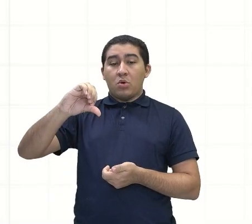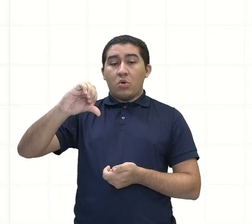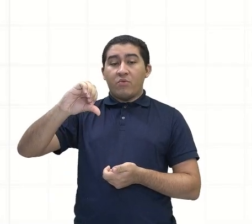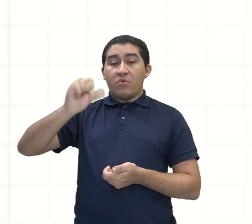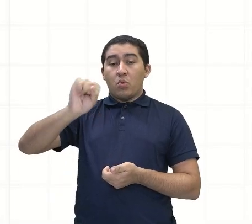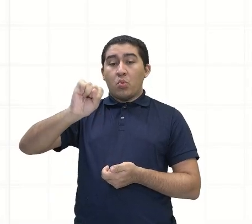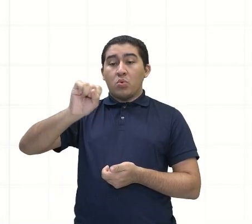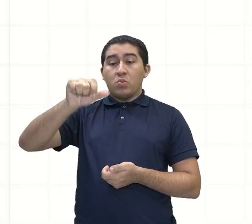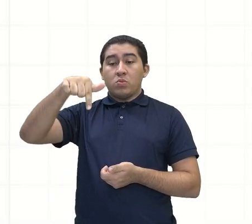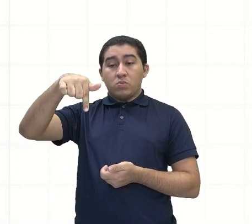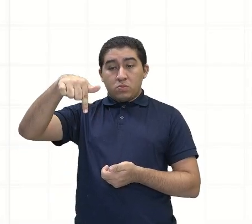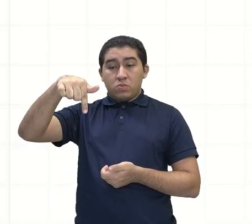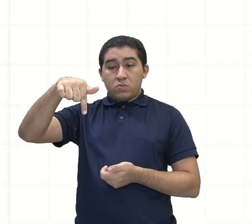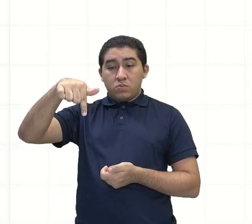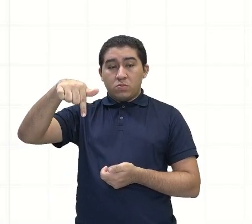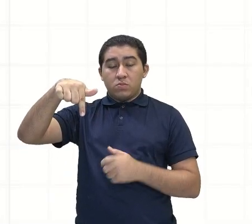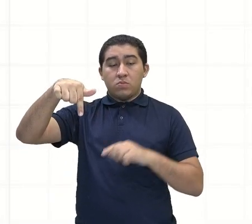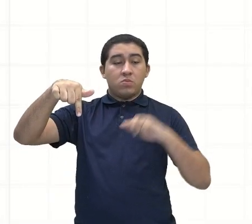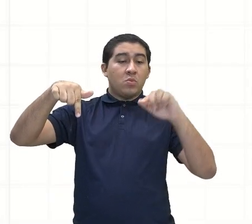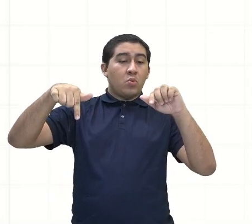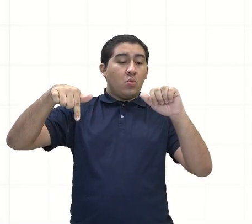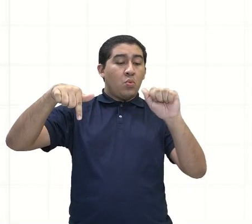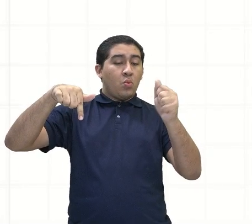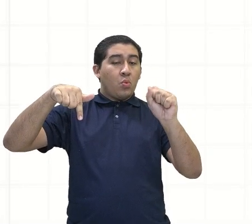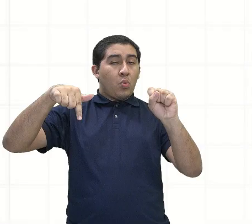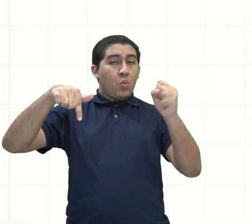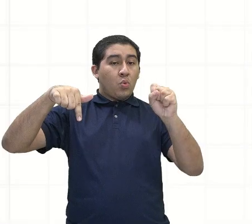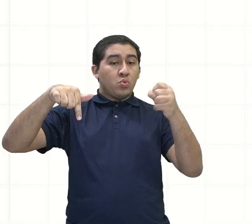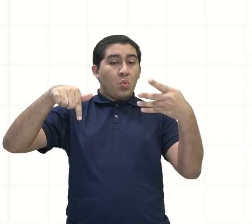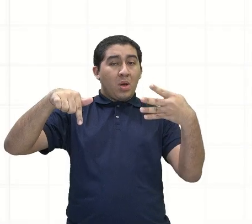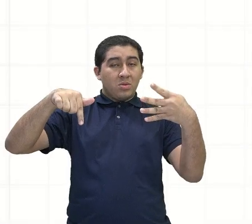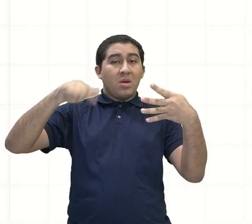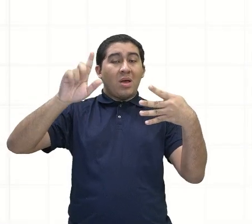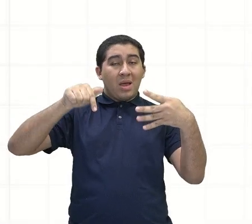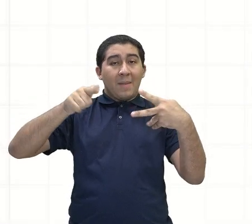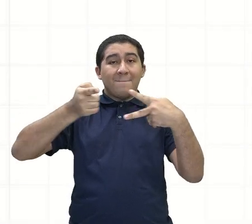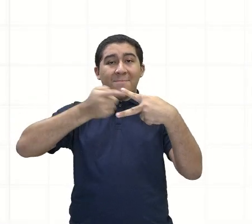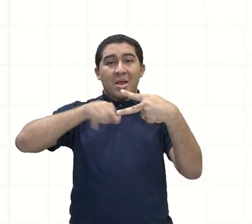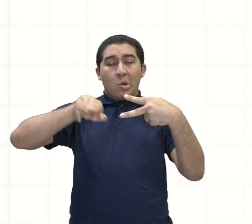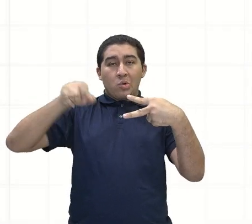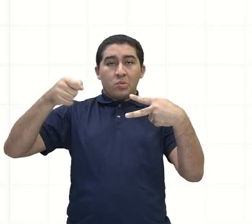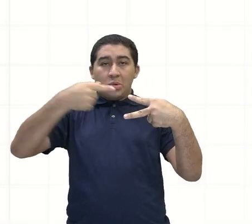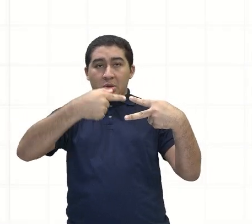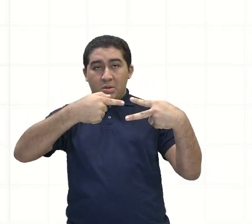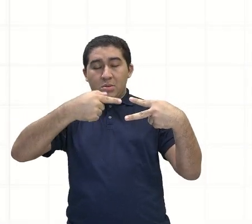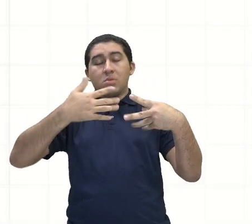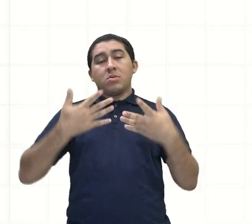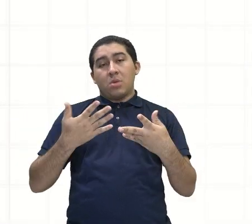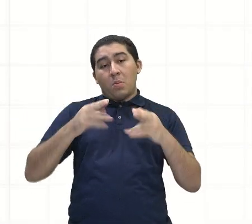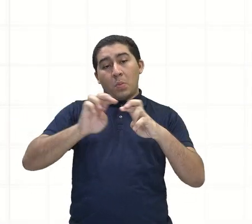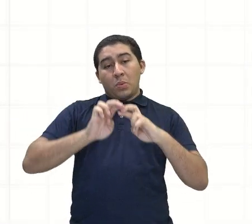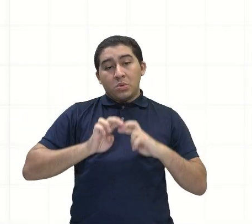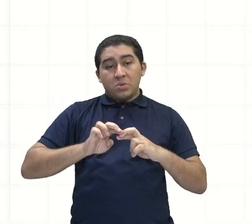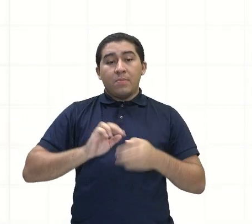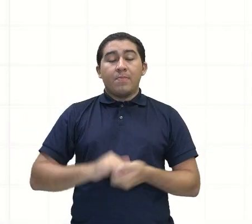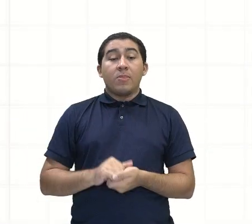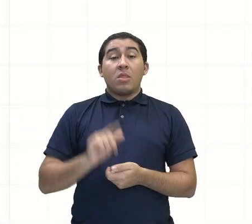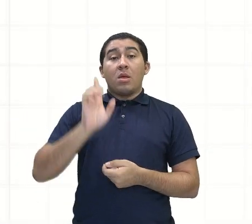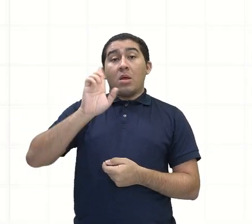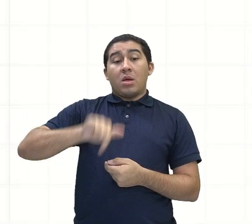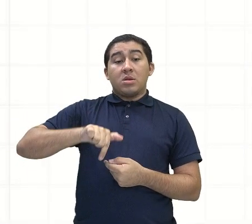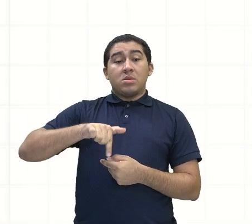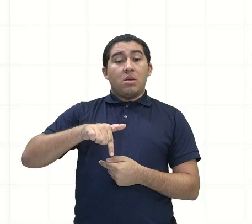987. Então, 987 é muito maior que 84. Logo, essa fração